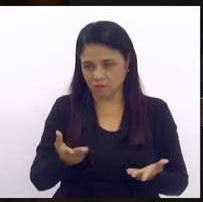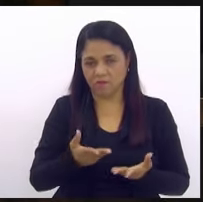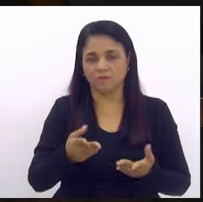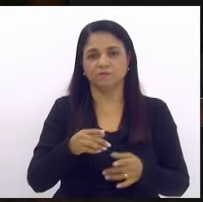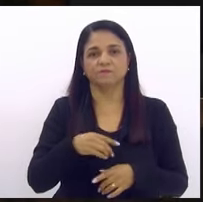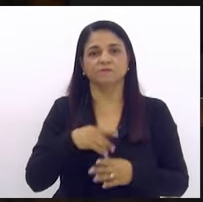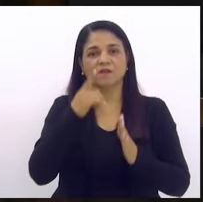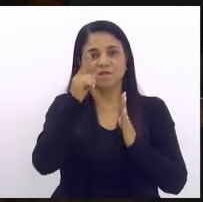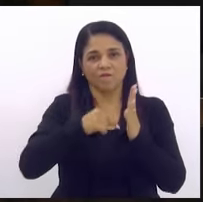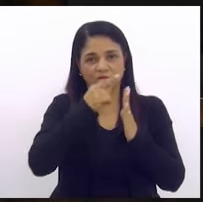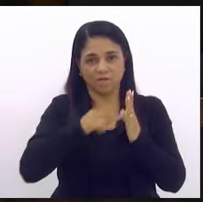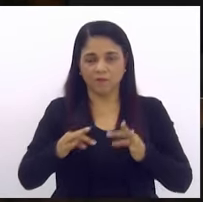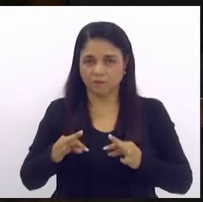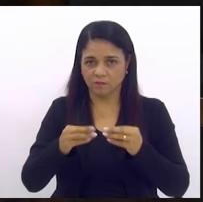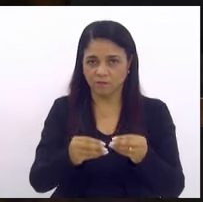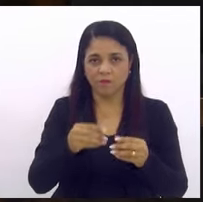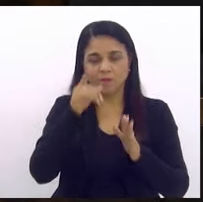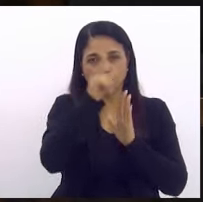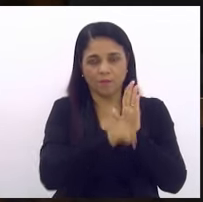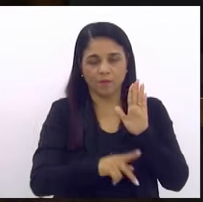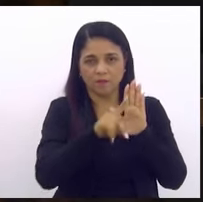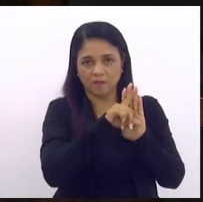Veto total posto ao projeto de lei número